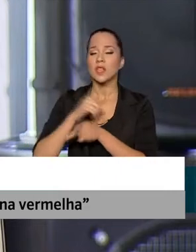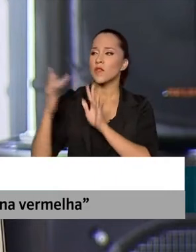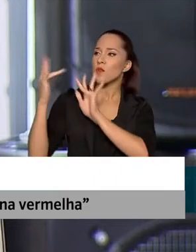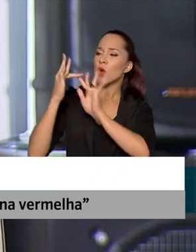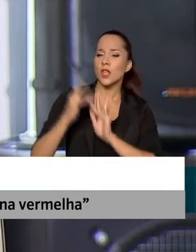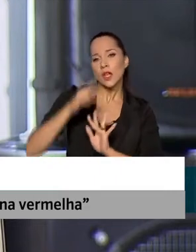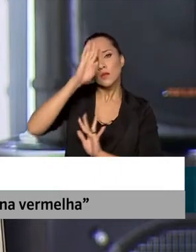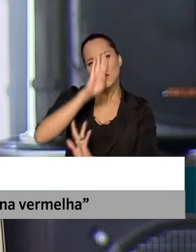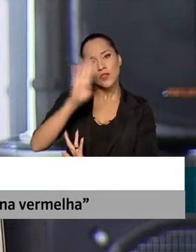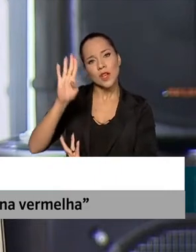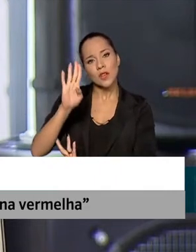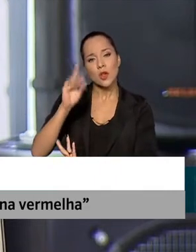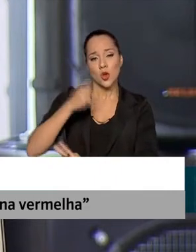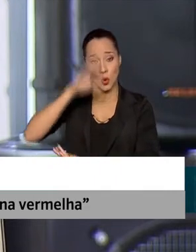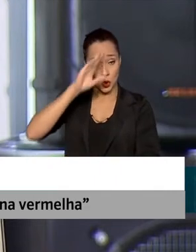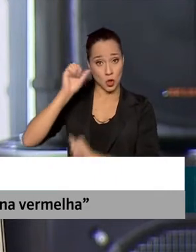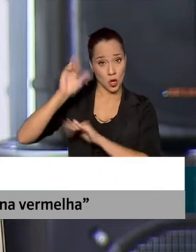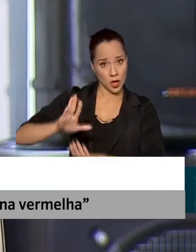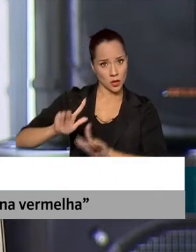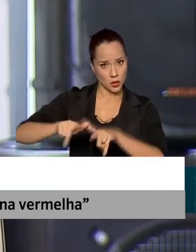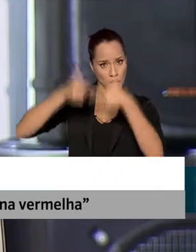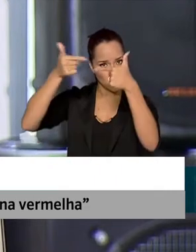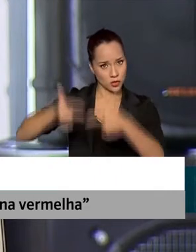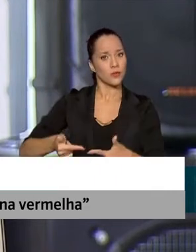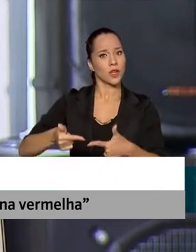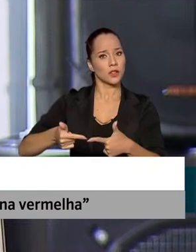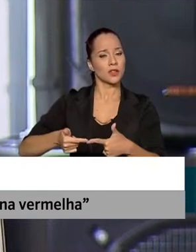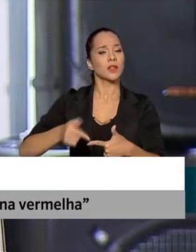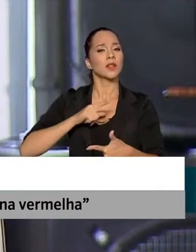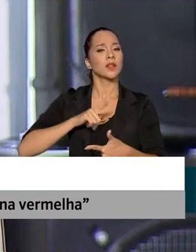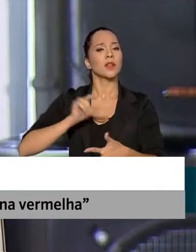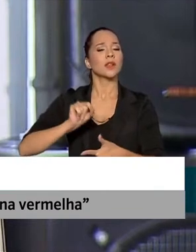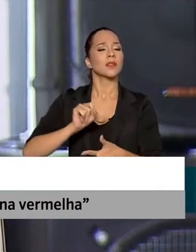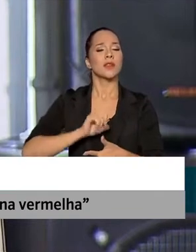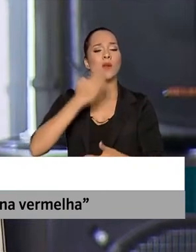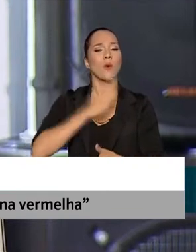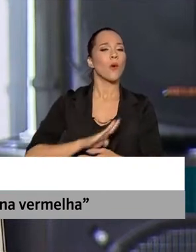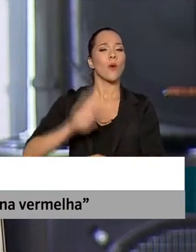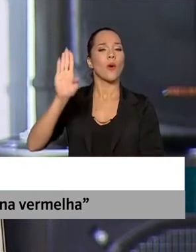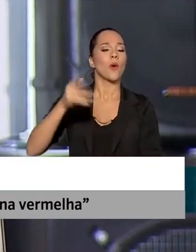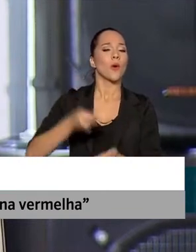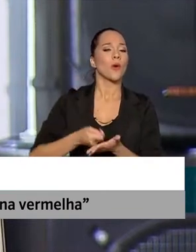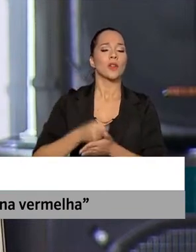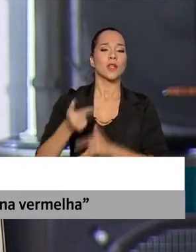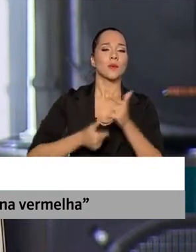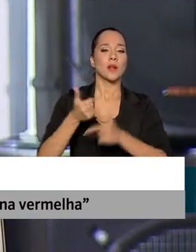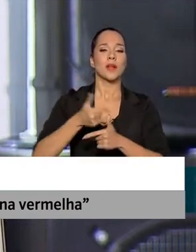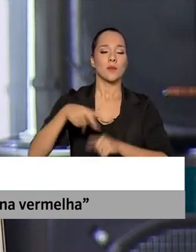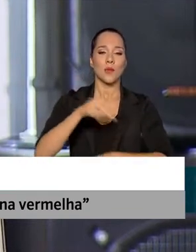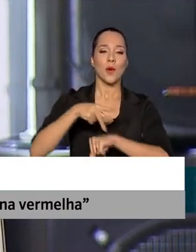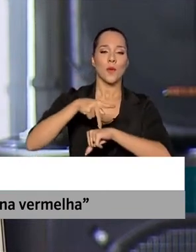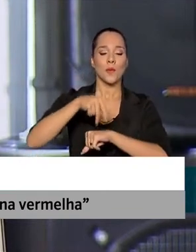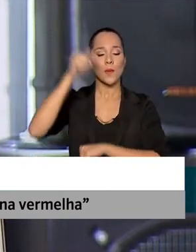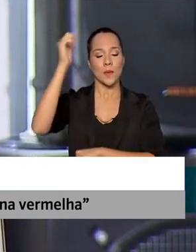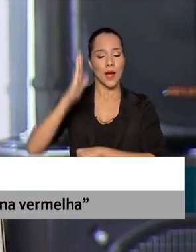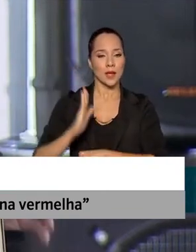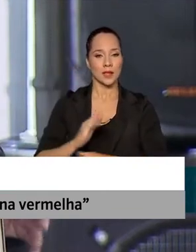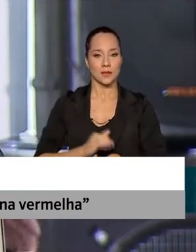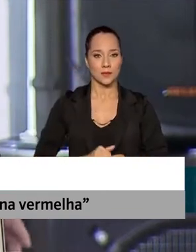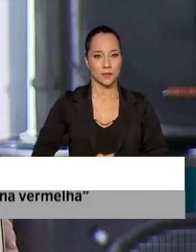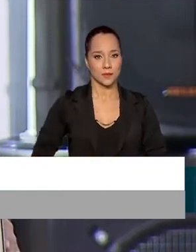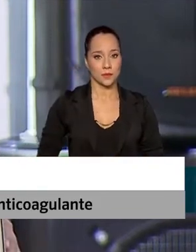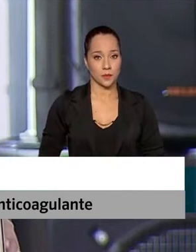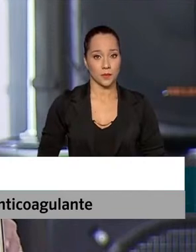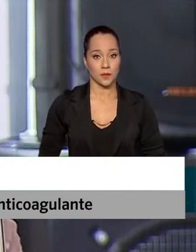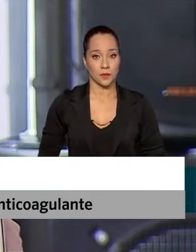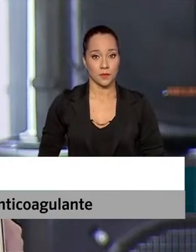contato direto com os soldados na ponta da linha, que cumprem o sagrado dever de servir a pátria.